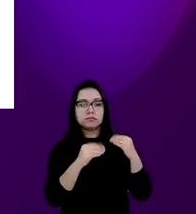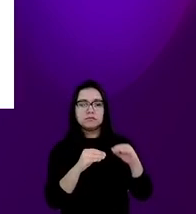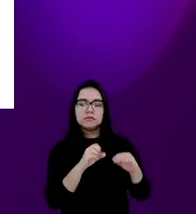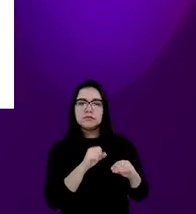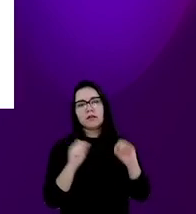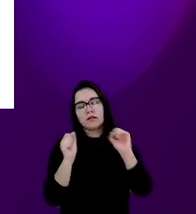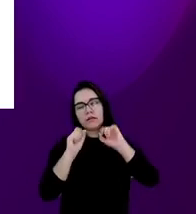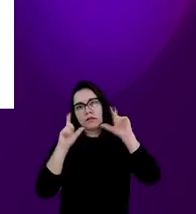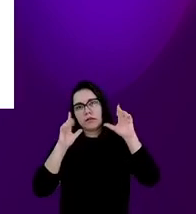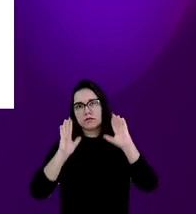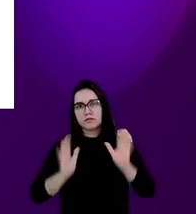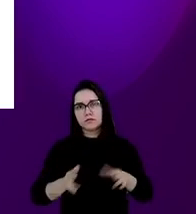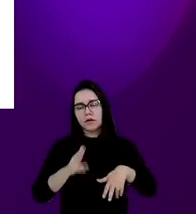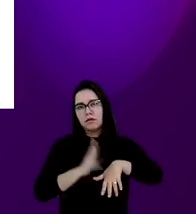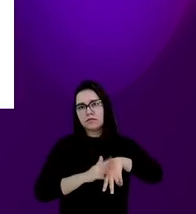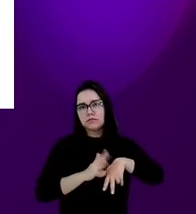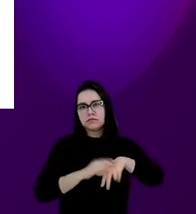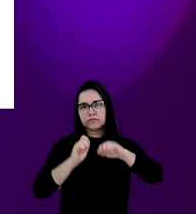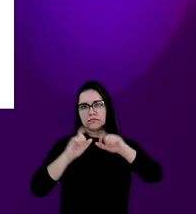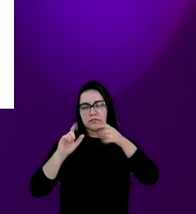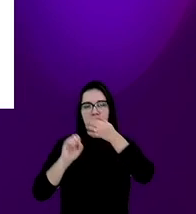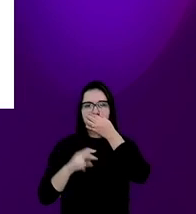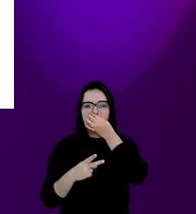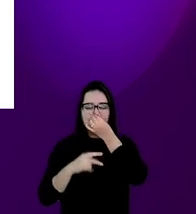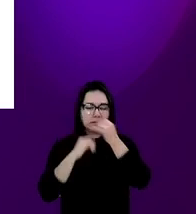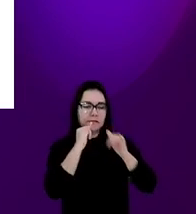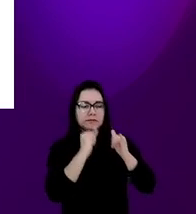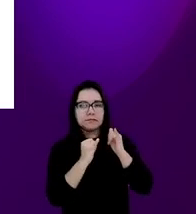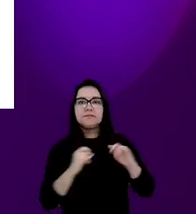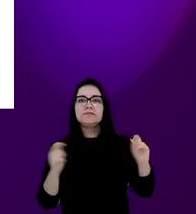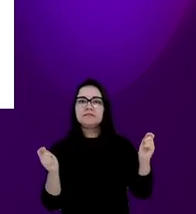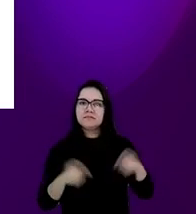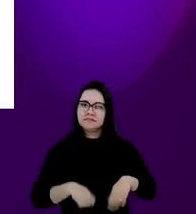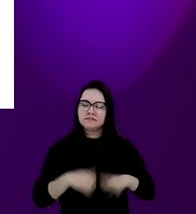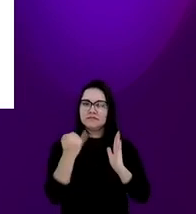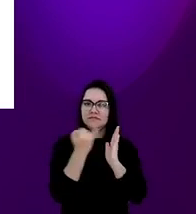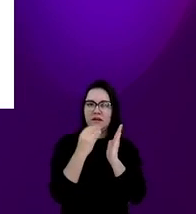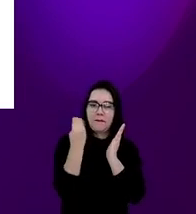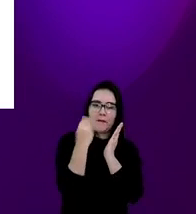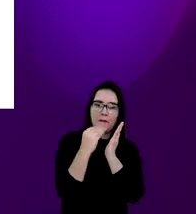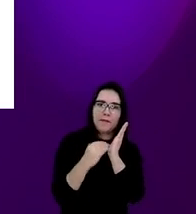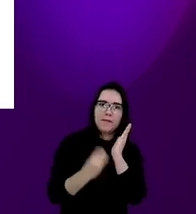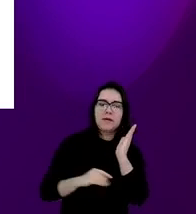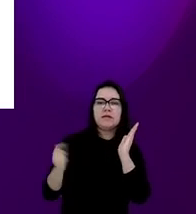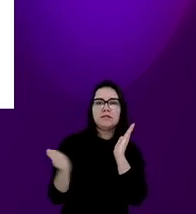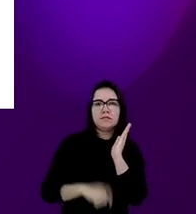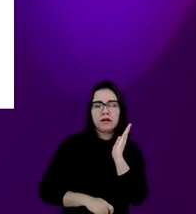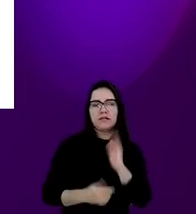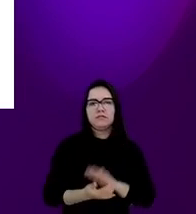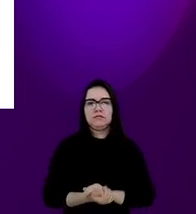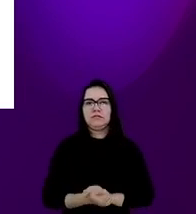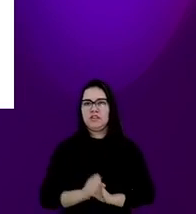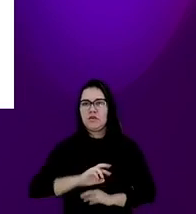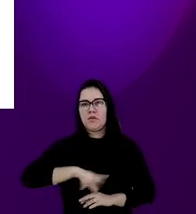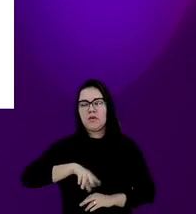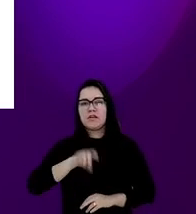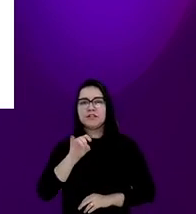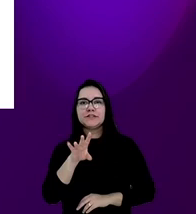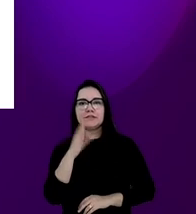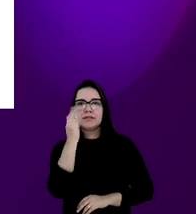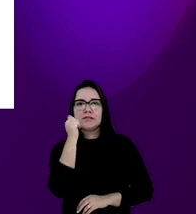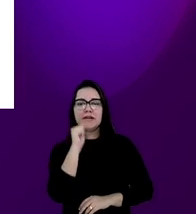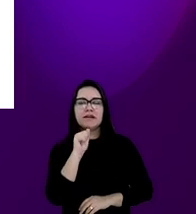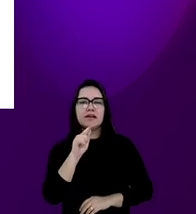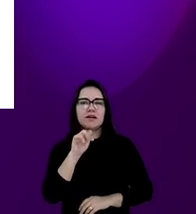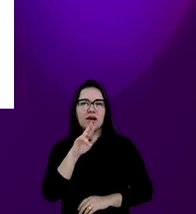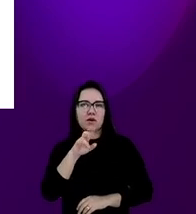acordado, em que você sabe informar as coisas, você consegue determinar não só o grau, como saber como você